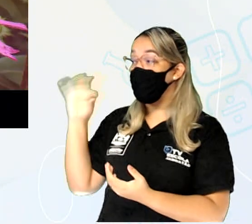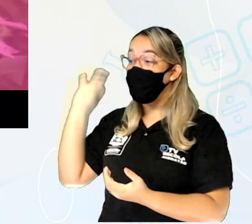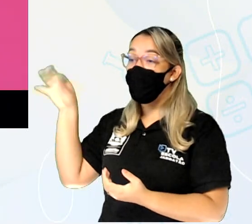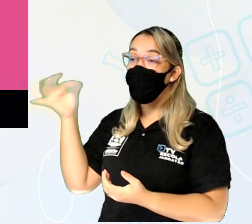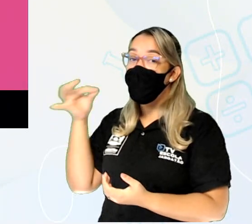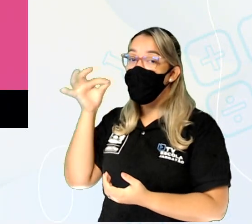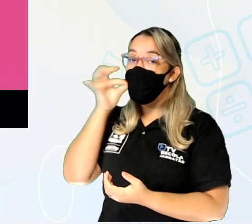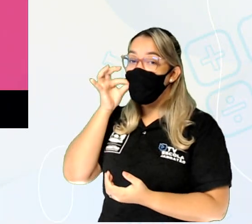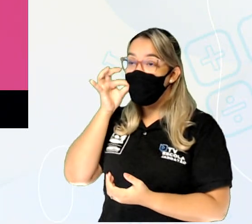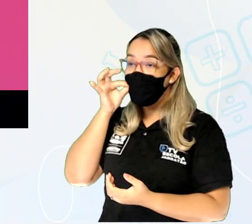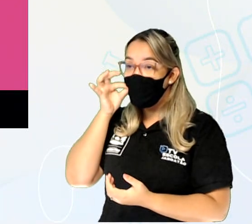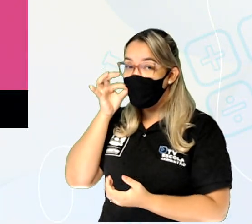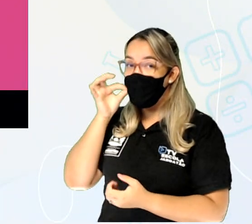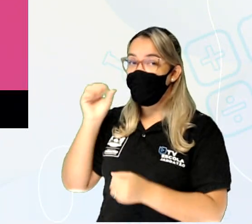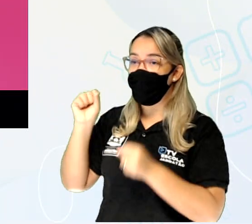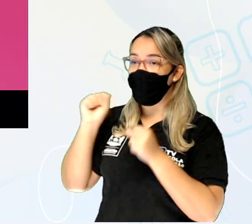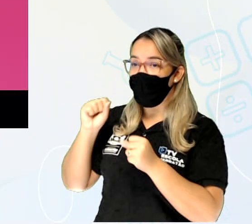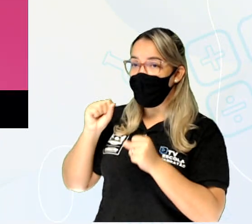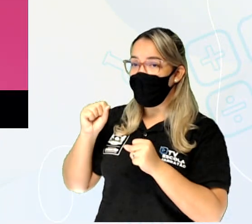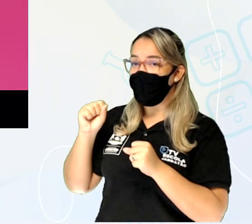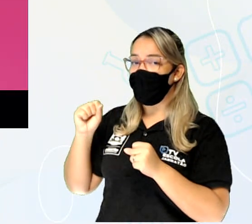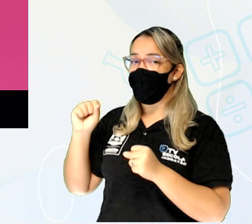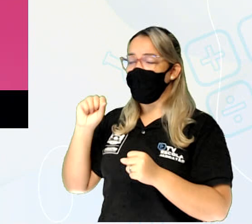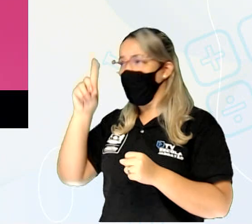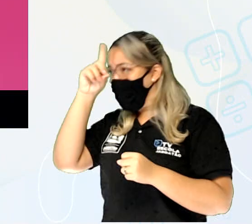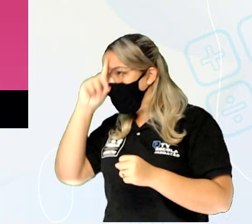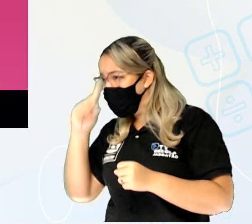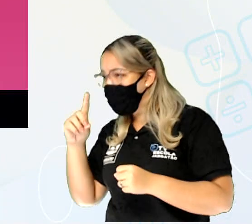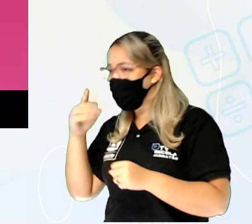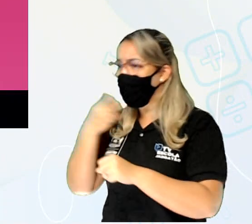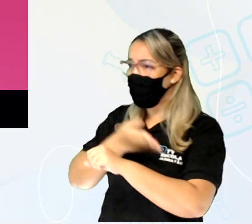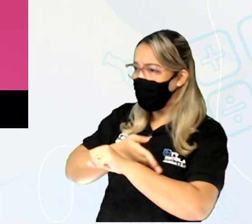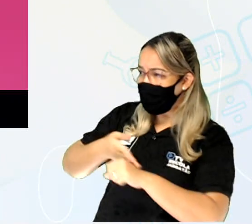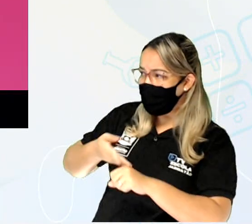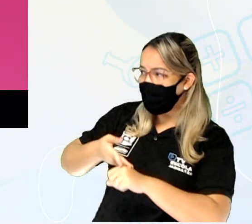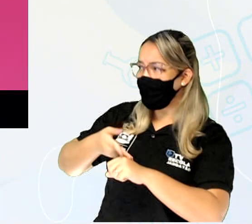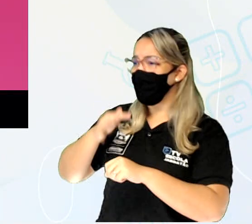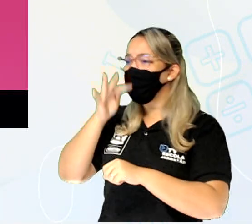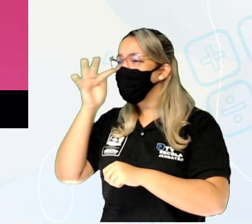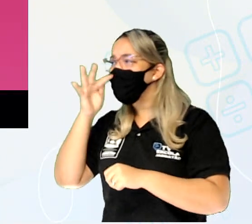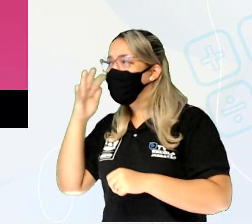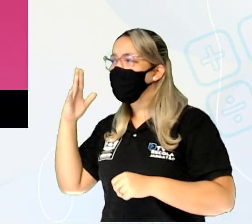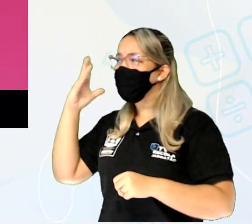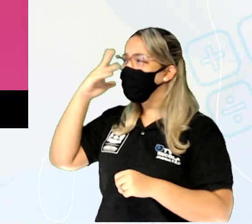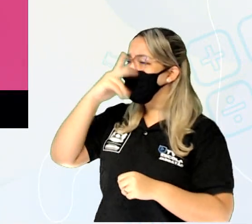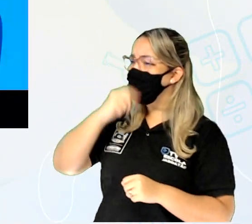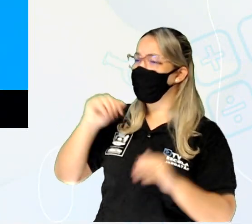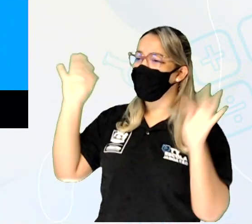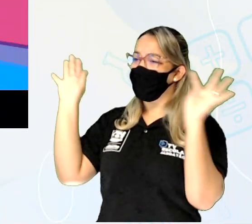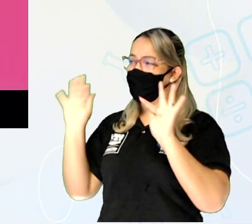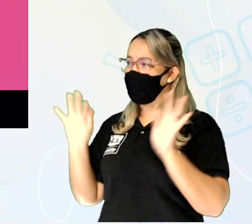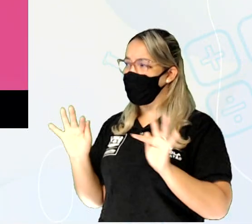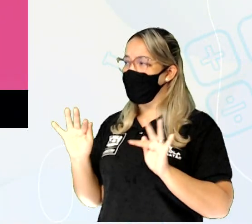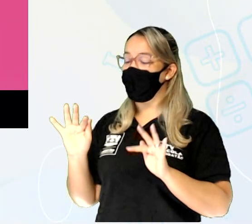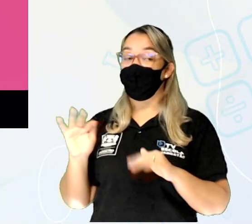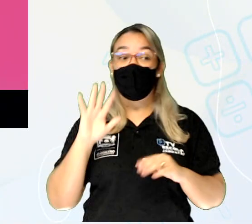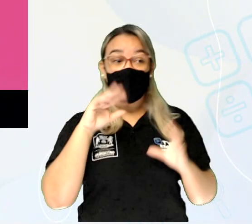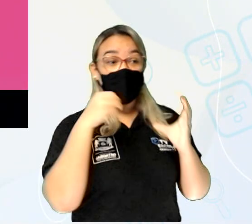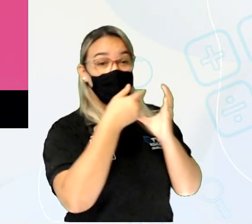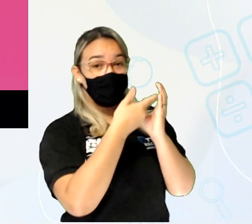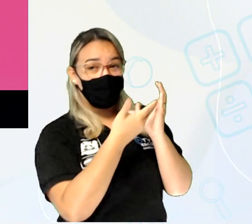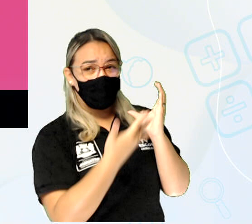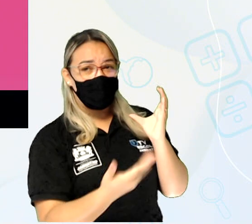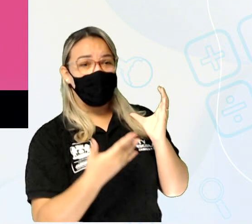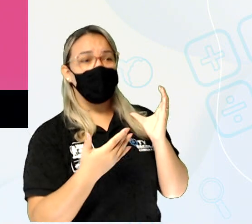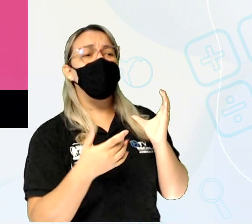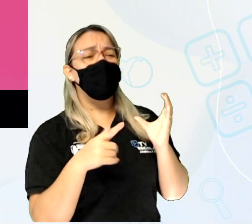plantarem nossas cores favoritas, como amarelo, branco e roxo, ficaremos ainda mais felizes. Polinizadores também ficam